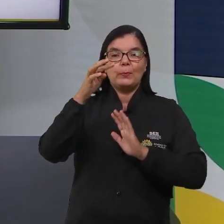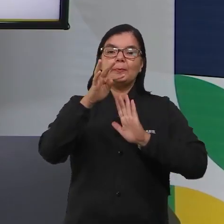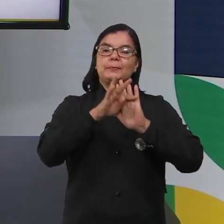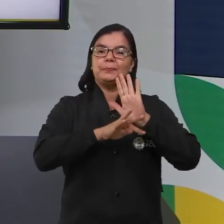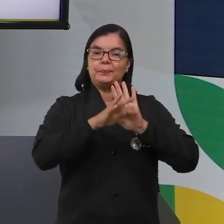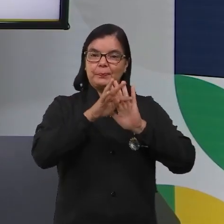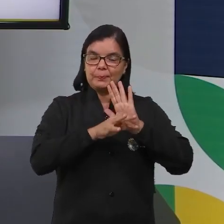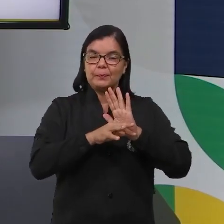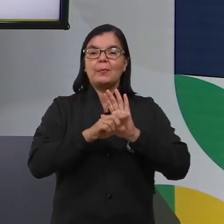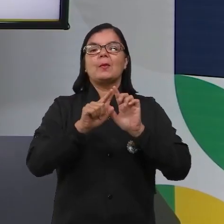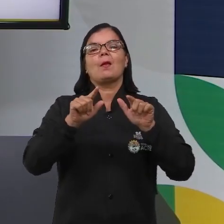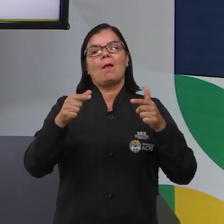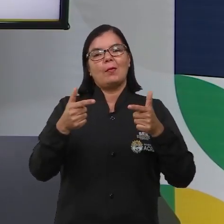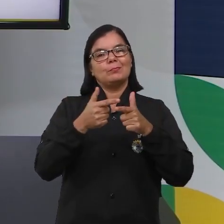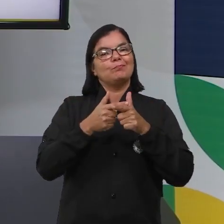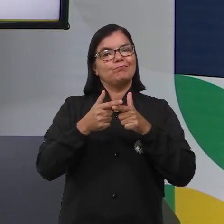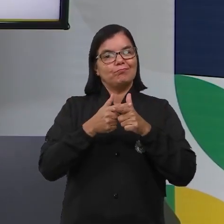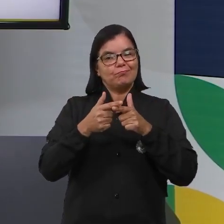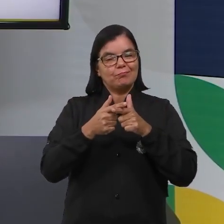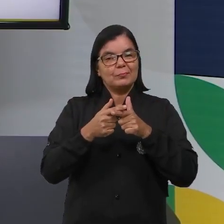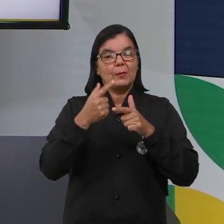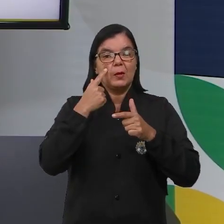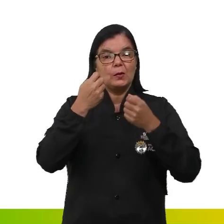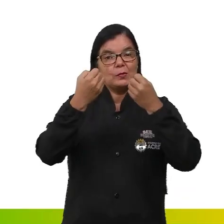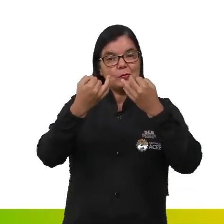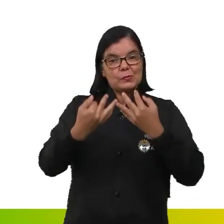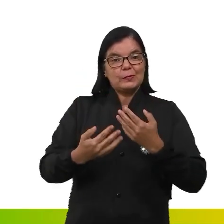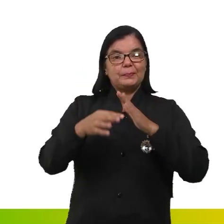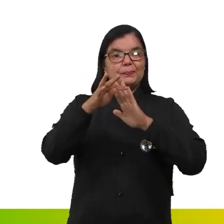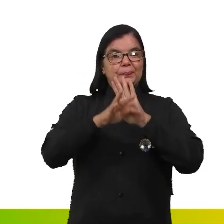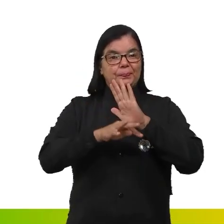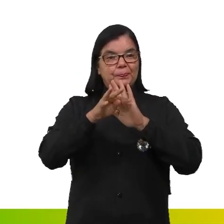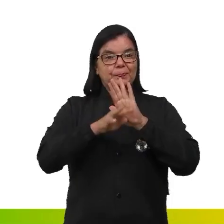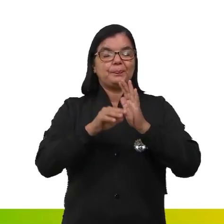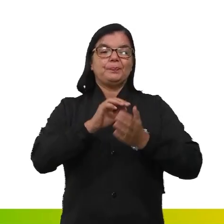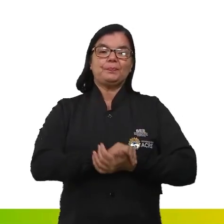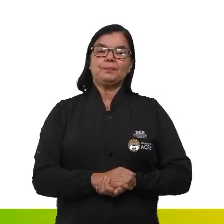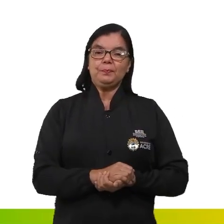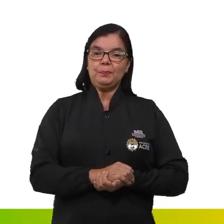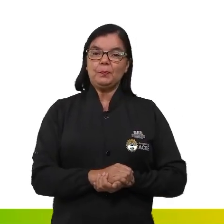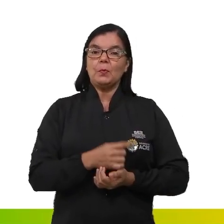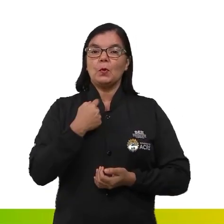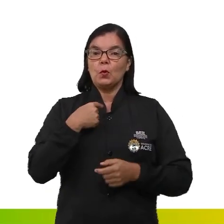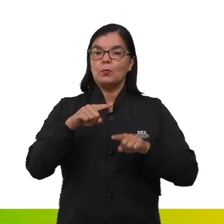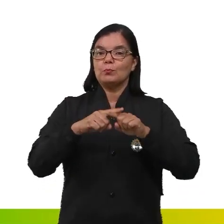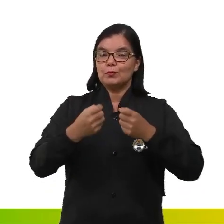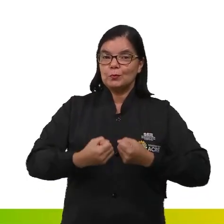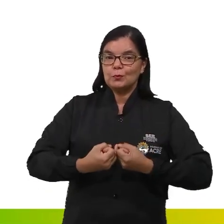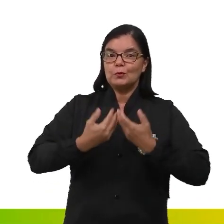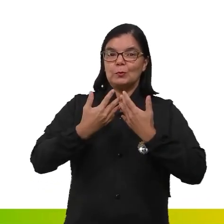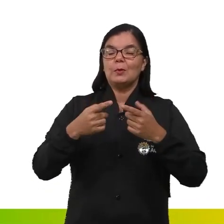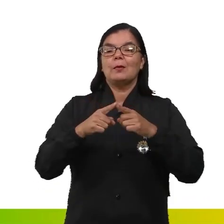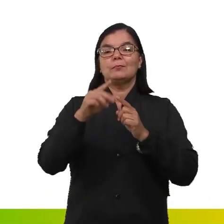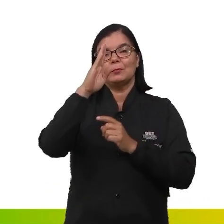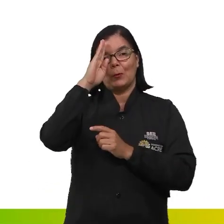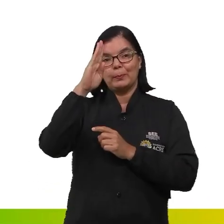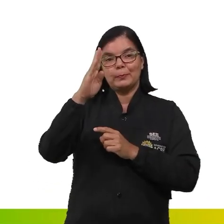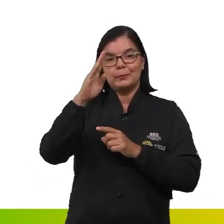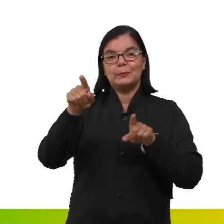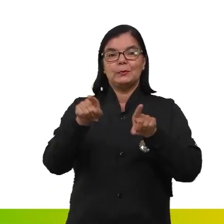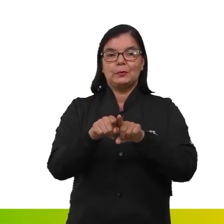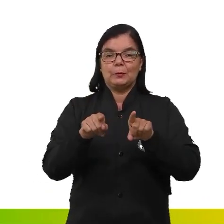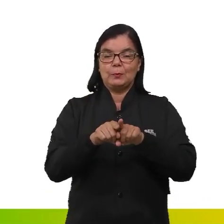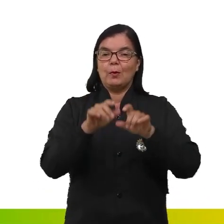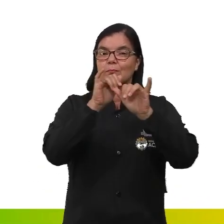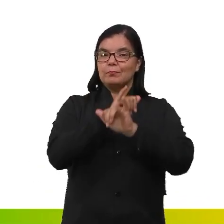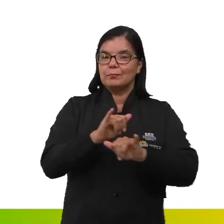texto, se torna um problemão. E é isso que diz aí no texto abaixo, né? Como recurso expressivo, ela é usada aí no